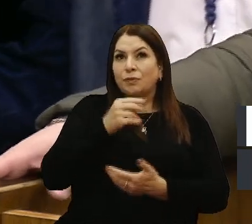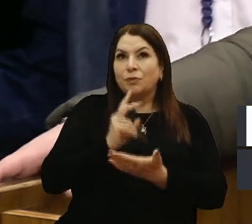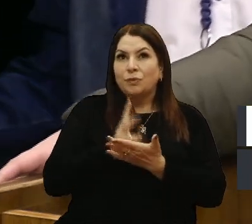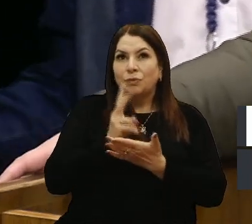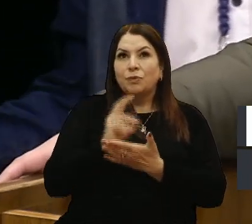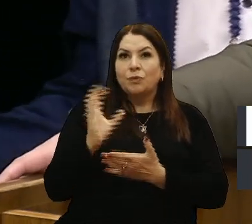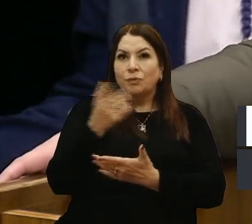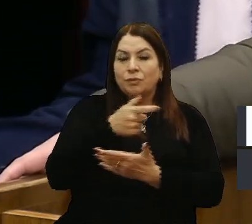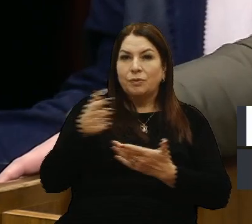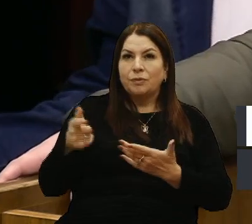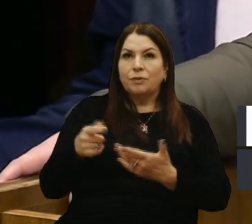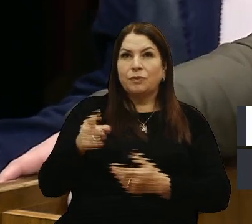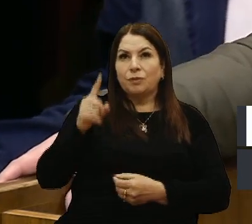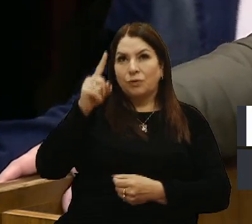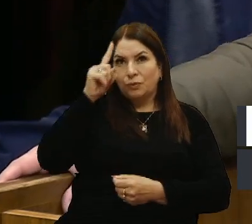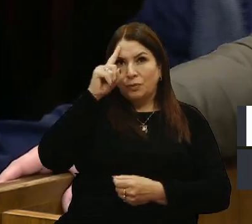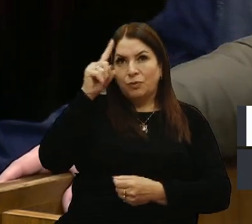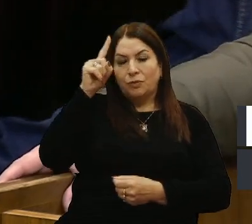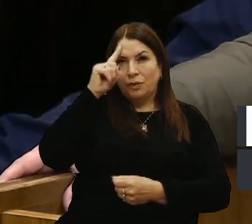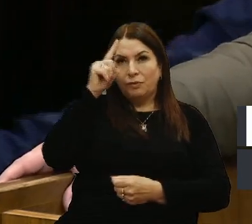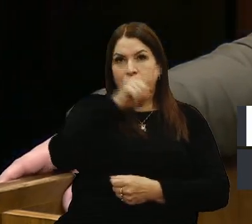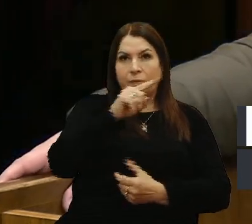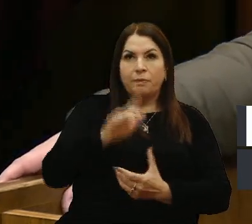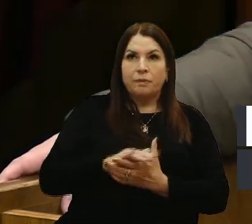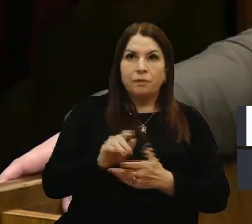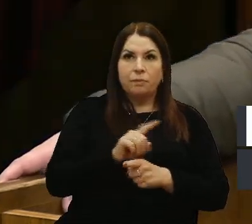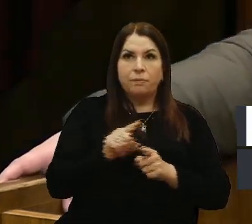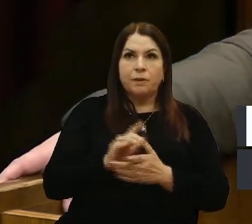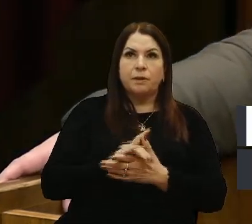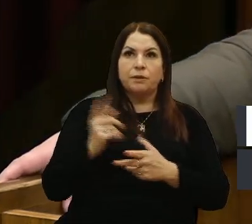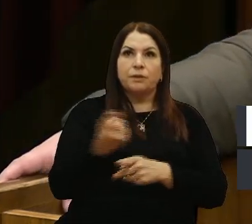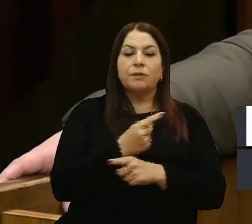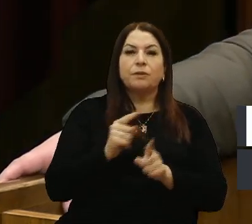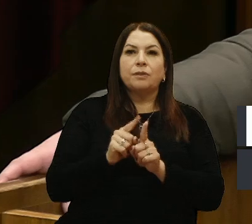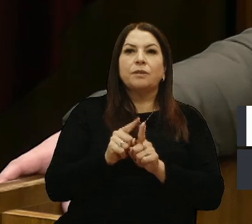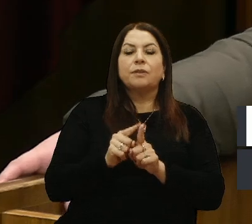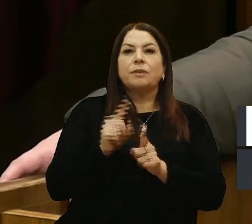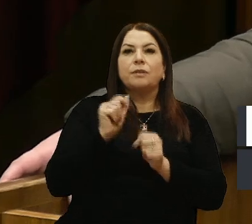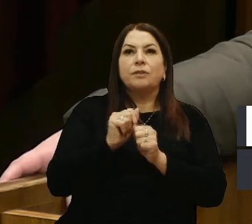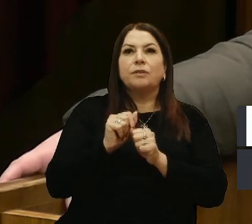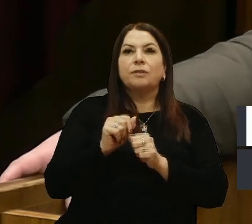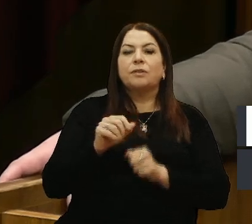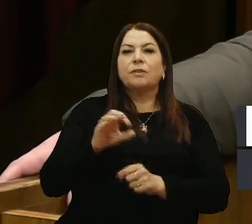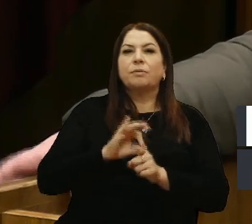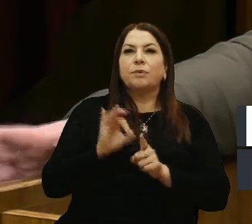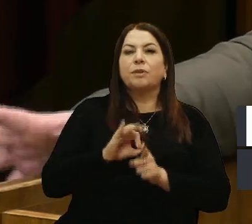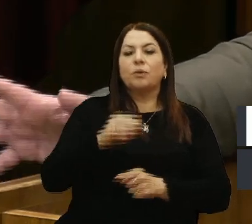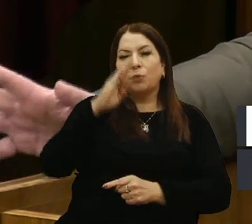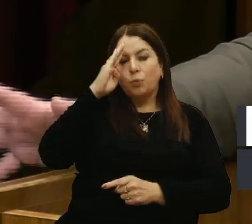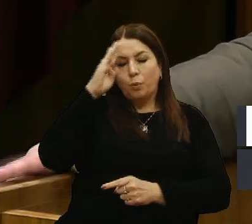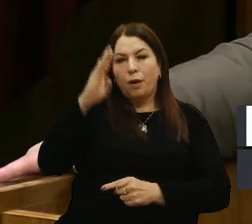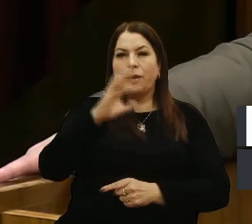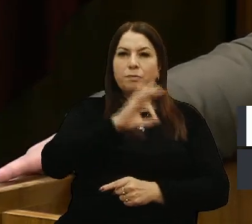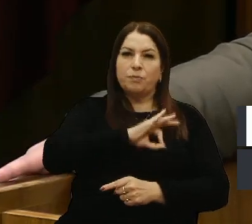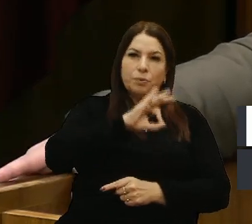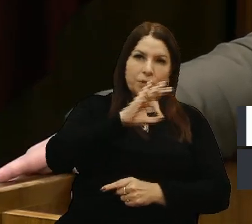ocorrendo todo santo dia. Converso diuturnamente com policiais militares, civis, guardas